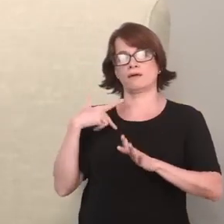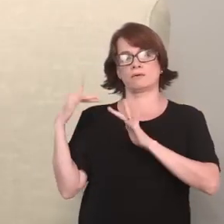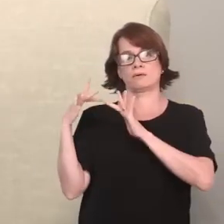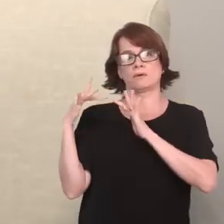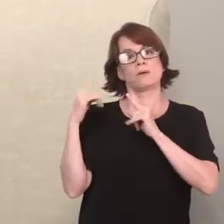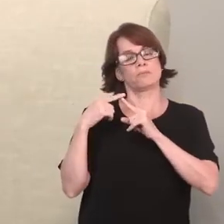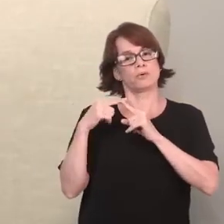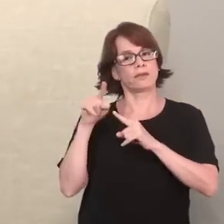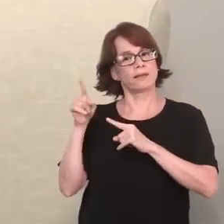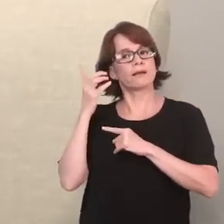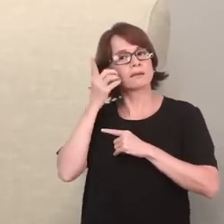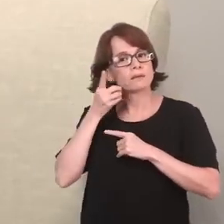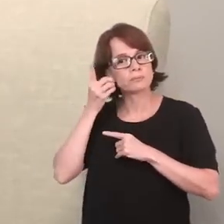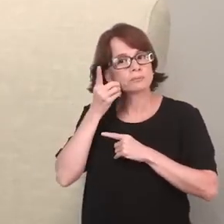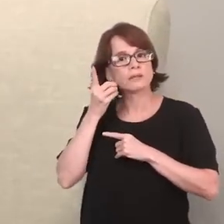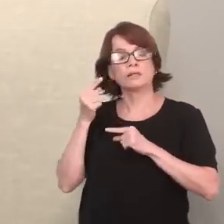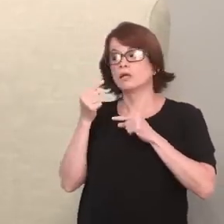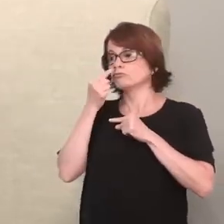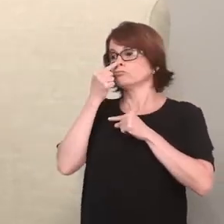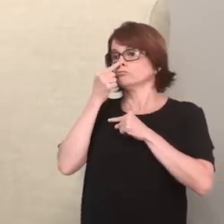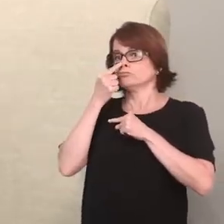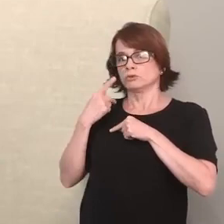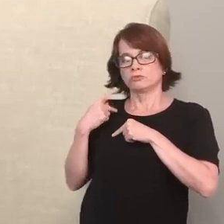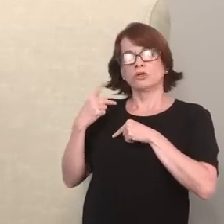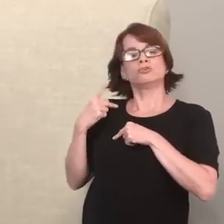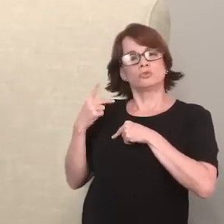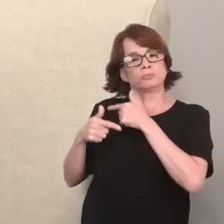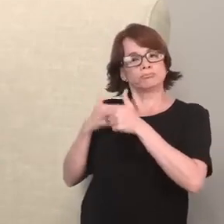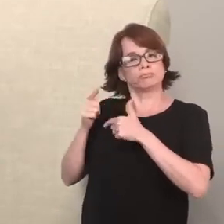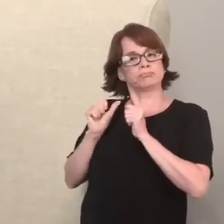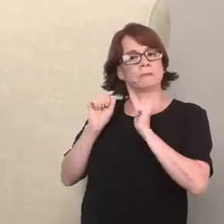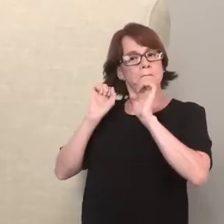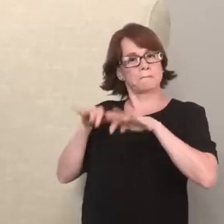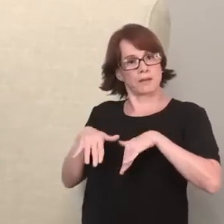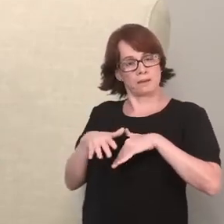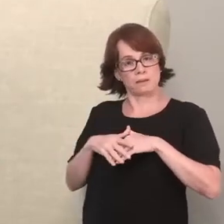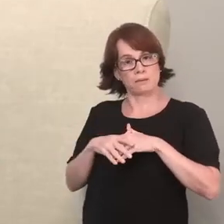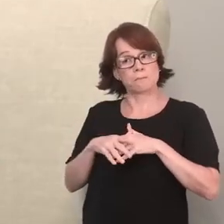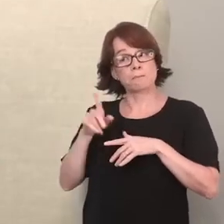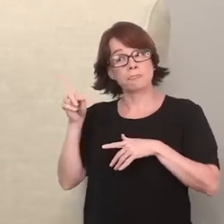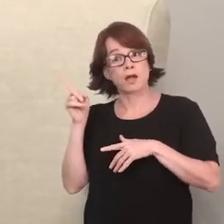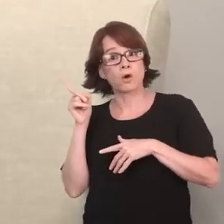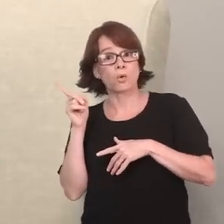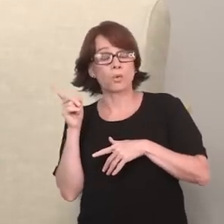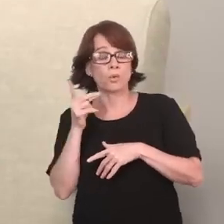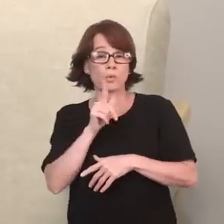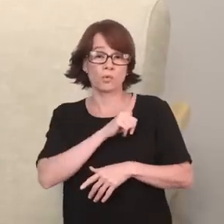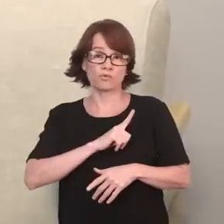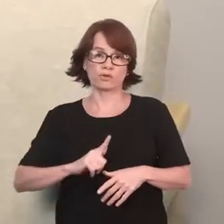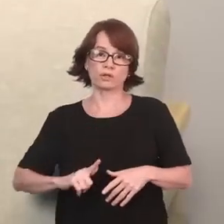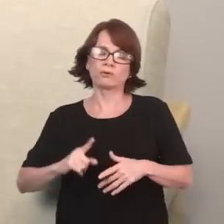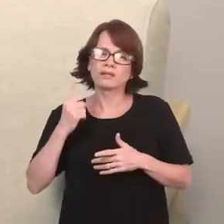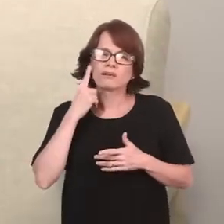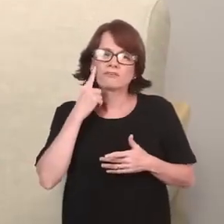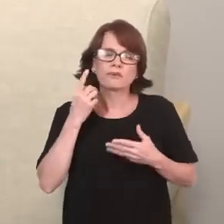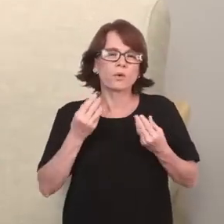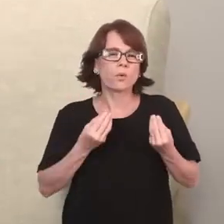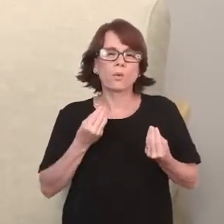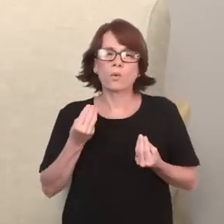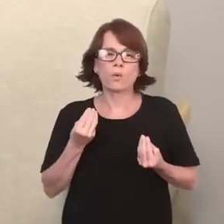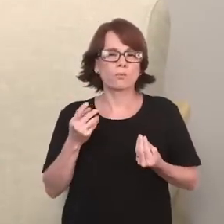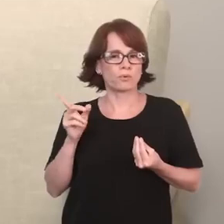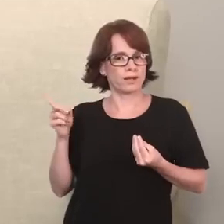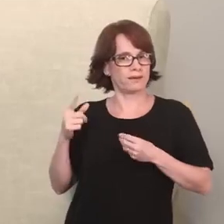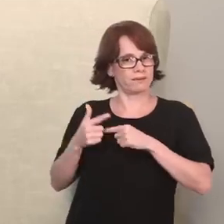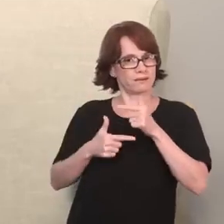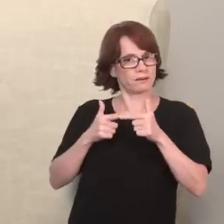porque ela era deputada, então a gente sempre se deu muito bem. No caso do governador, assim, no primeiro, eu queria ver como seria o mandato